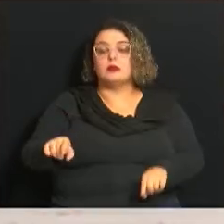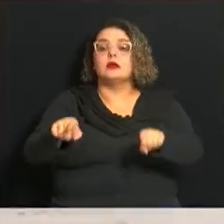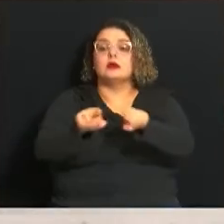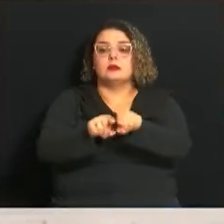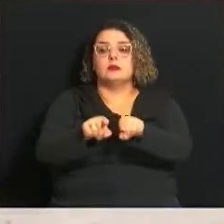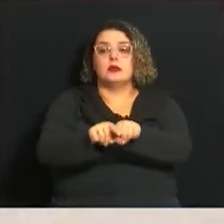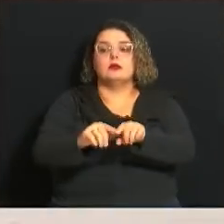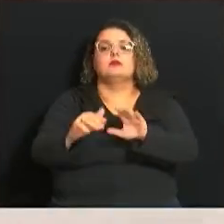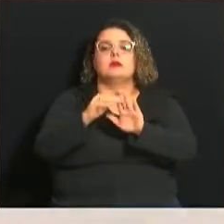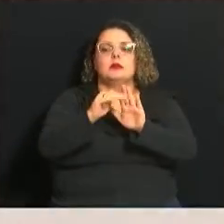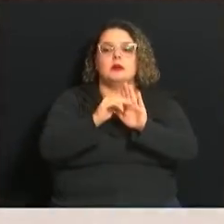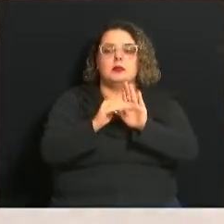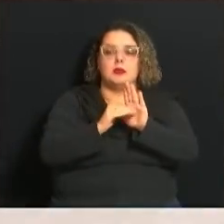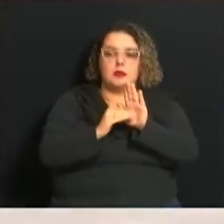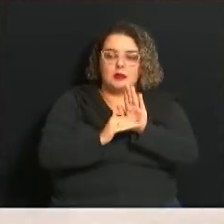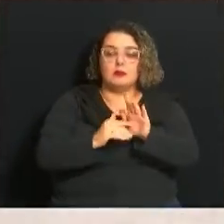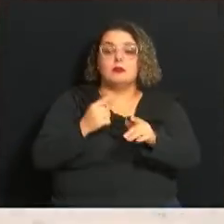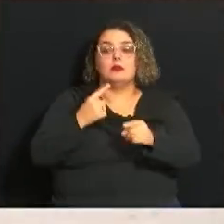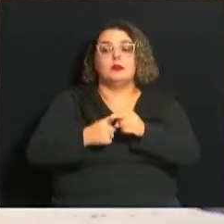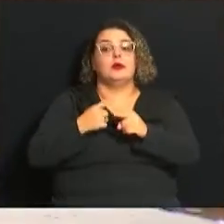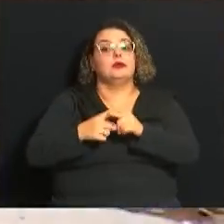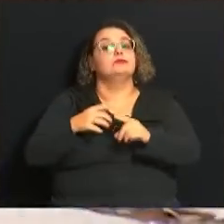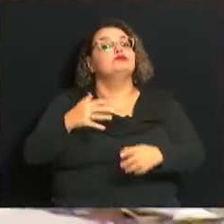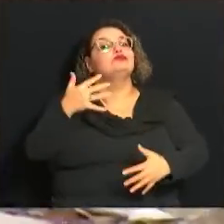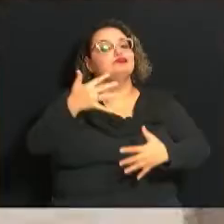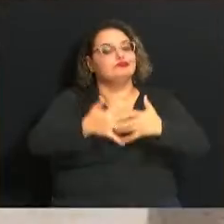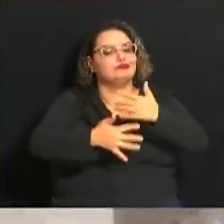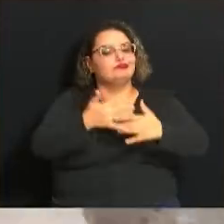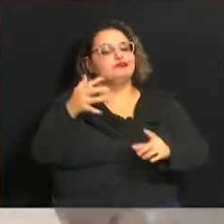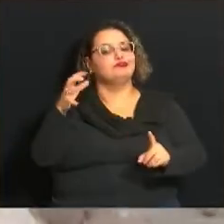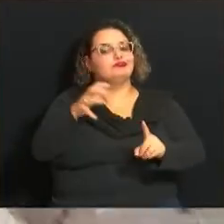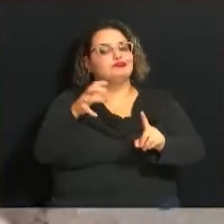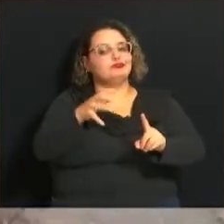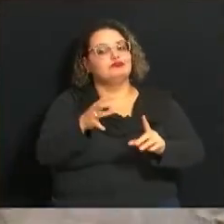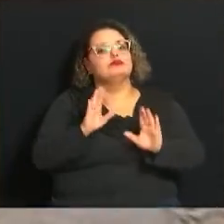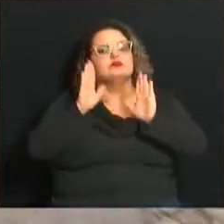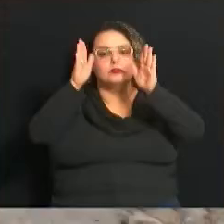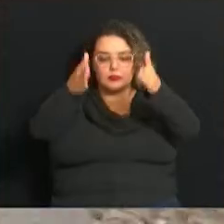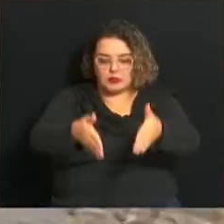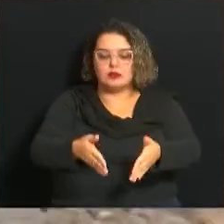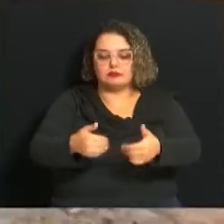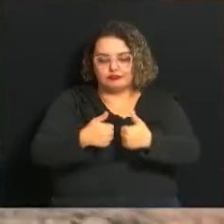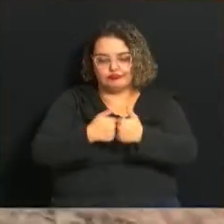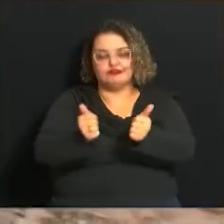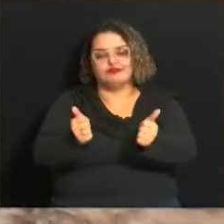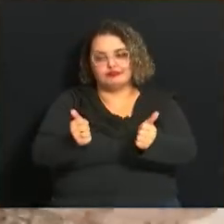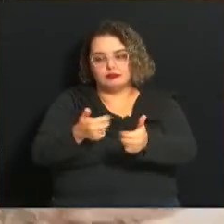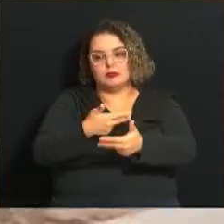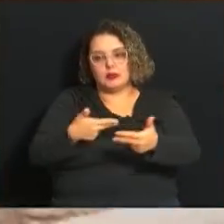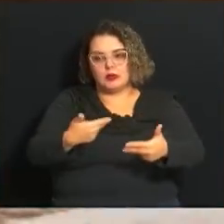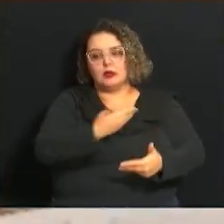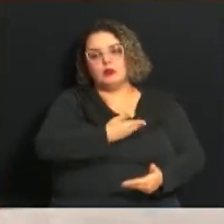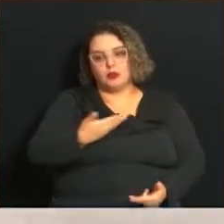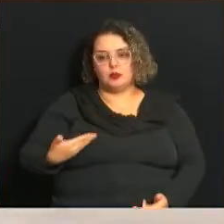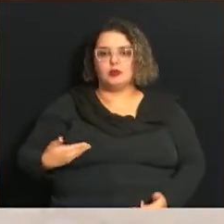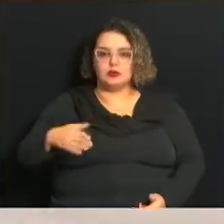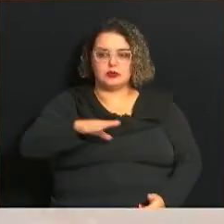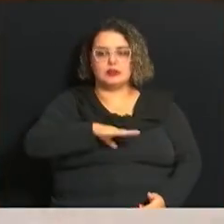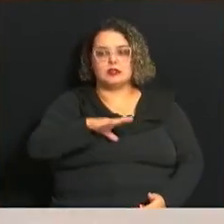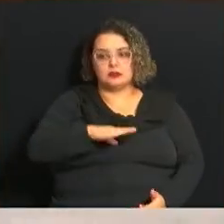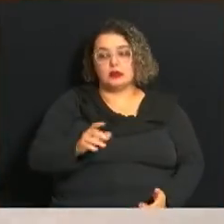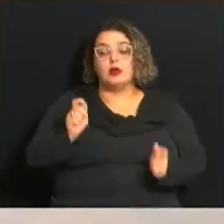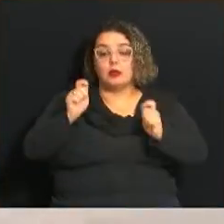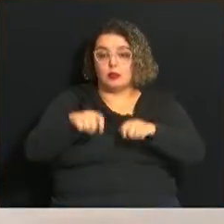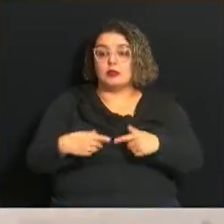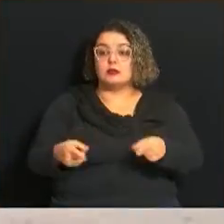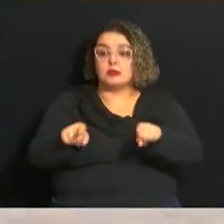na pauta, pois impactam diretamente no sistema de transporte público da cidade, inclusive com a possibilidade